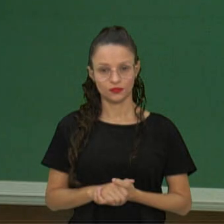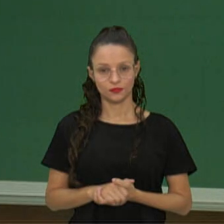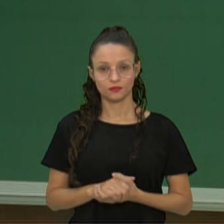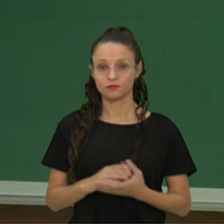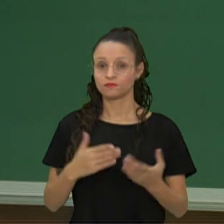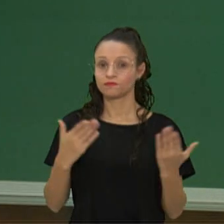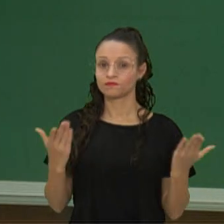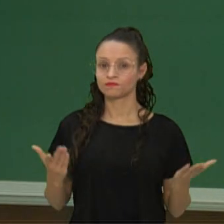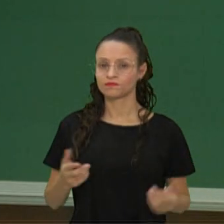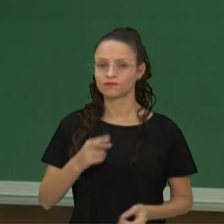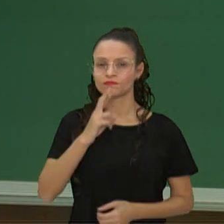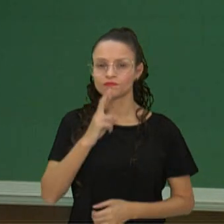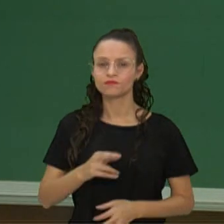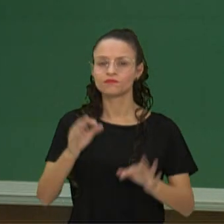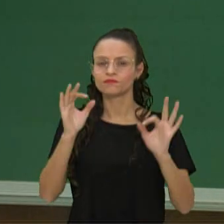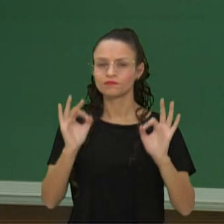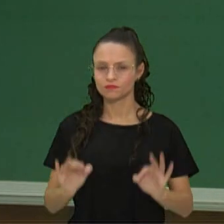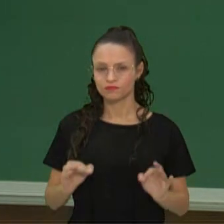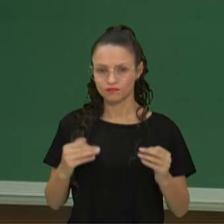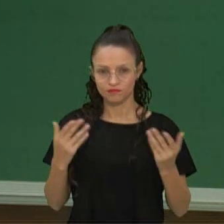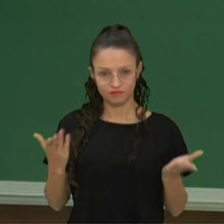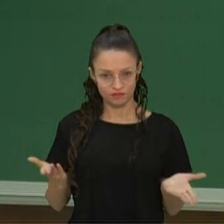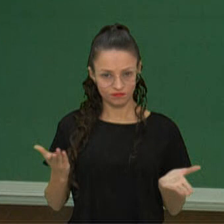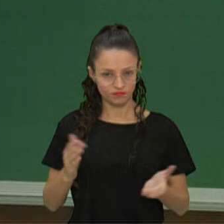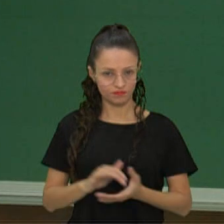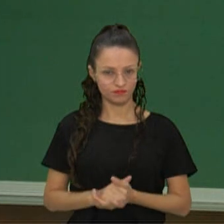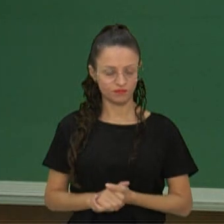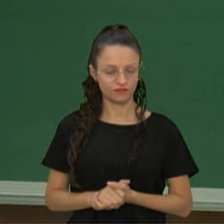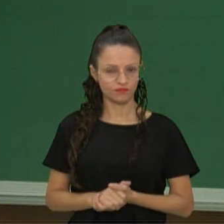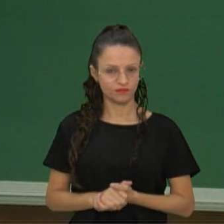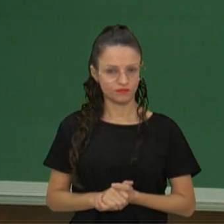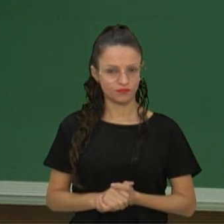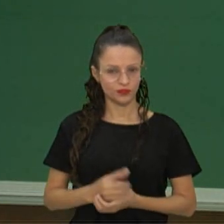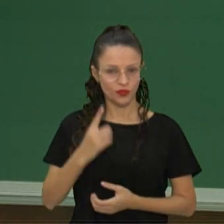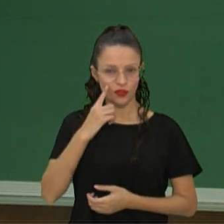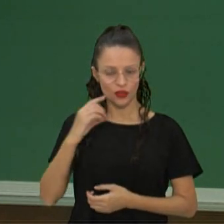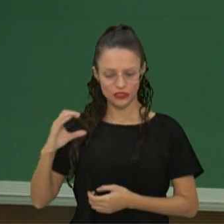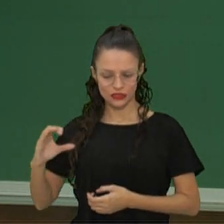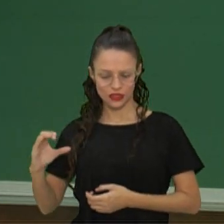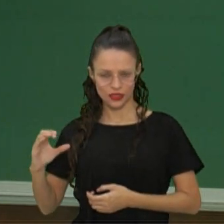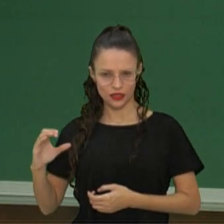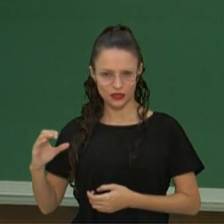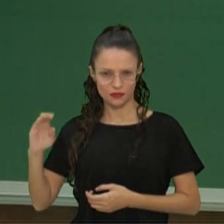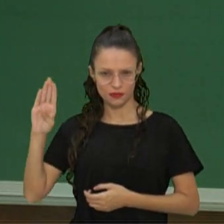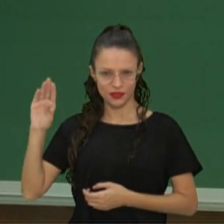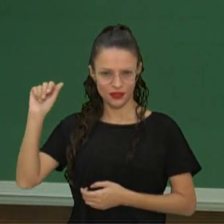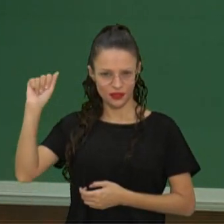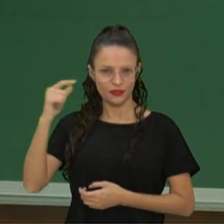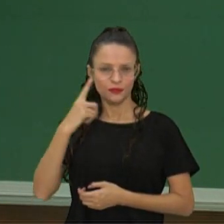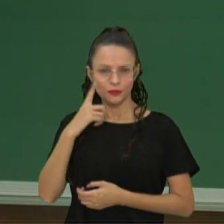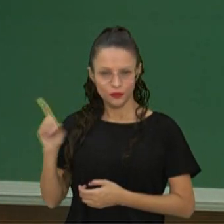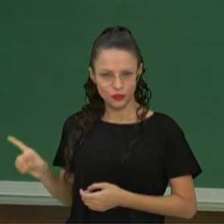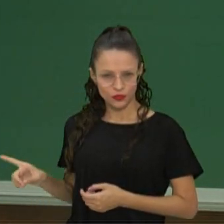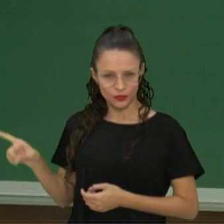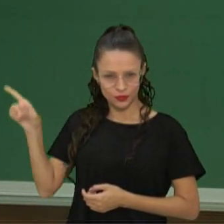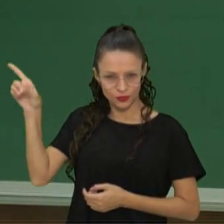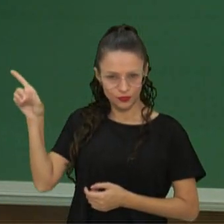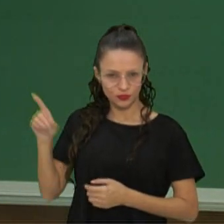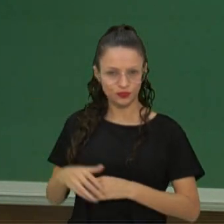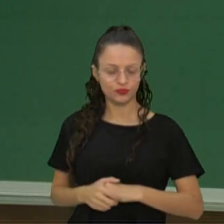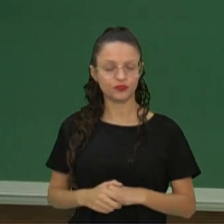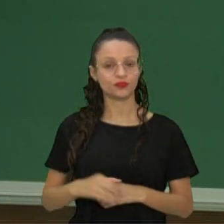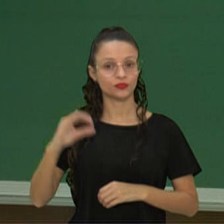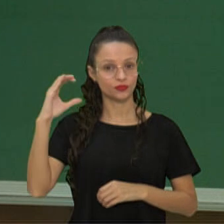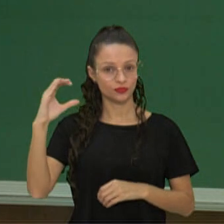Qual é a resposta certa para esse quiz, então? Vamos começar de baixo para cima, da letra C para a letra A, para a gente dar uma conferida em cada uma delas.